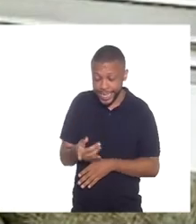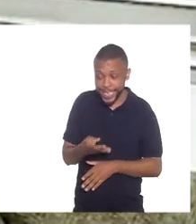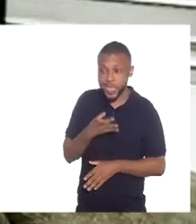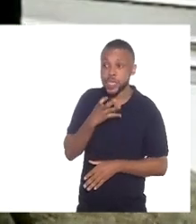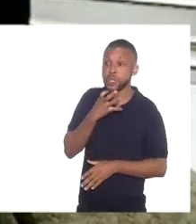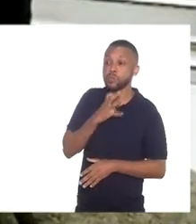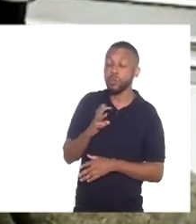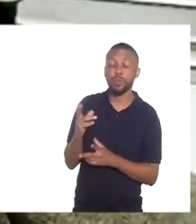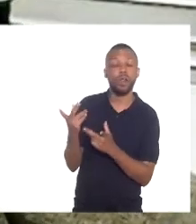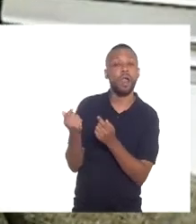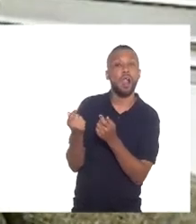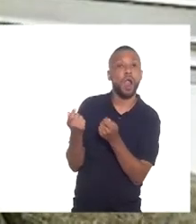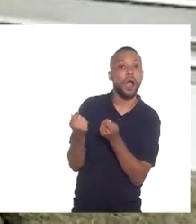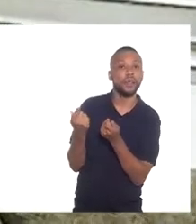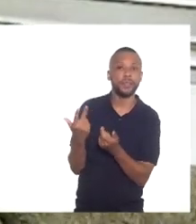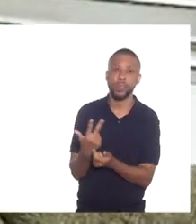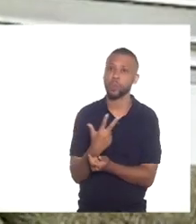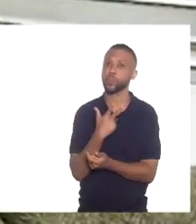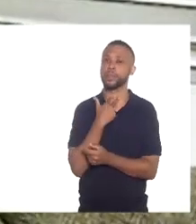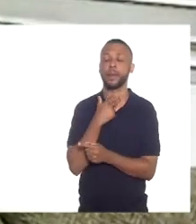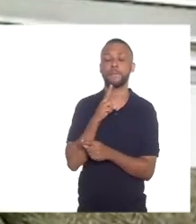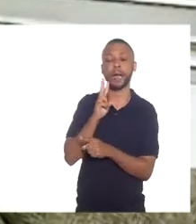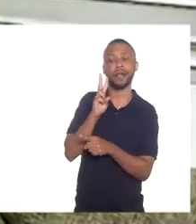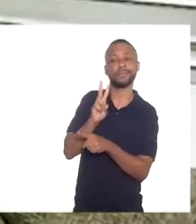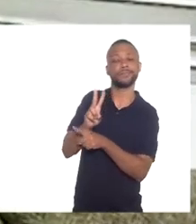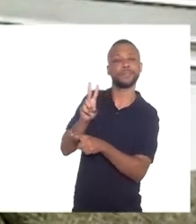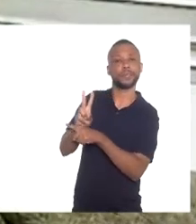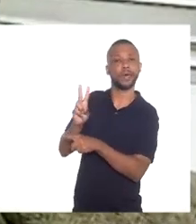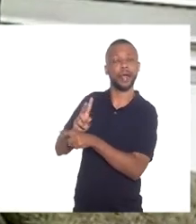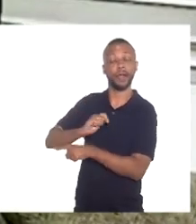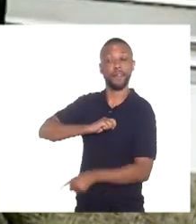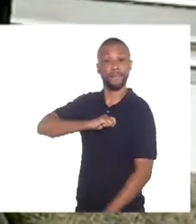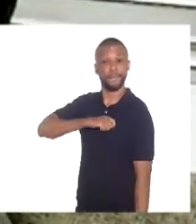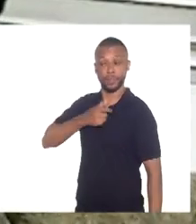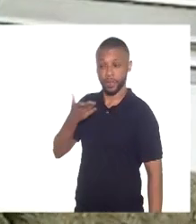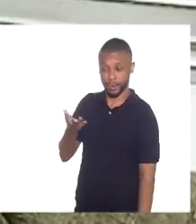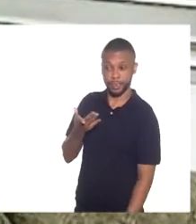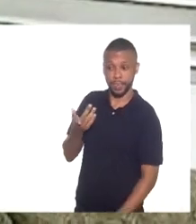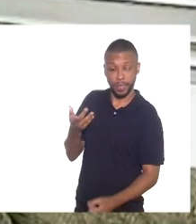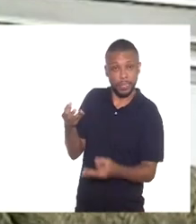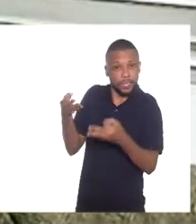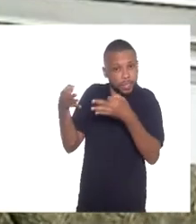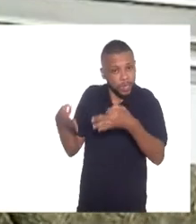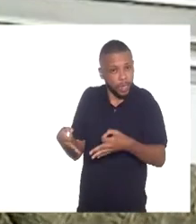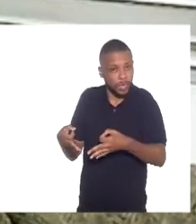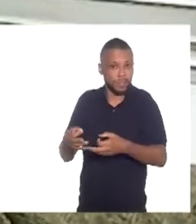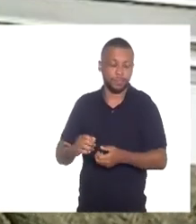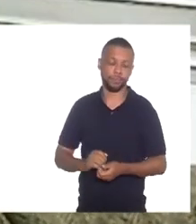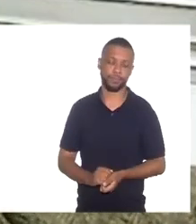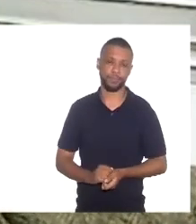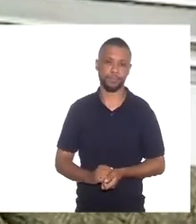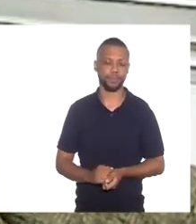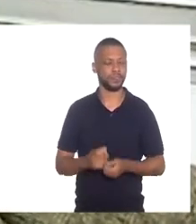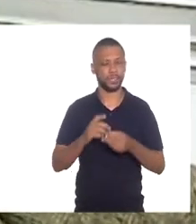podia fiscalizar bem. E, para culminar, Mauro Osório,